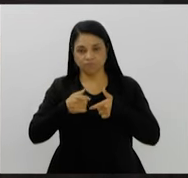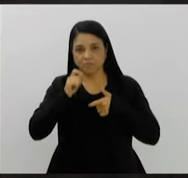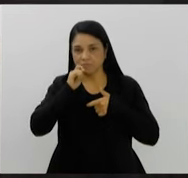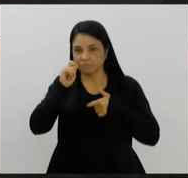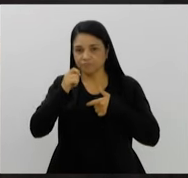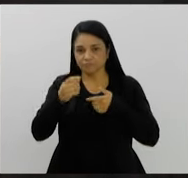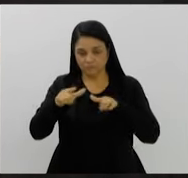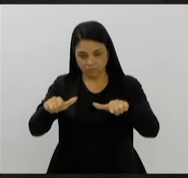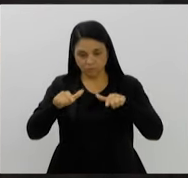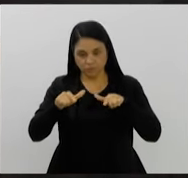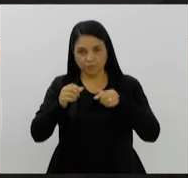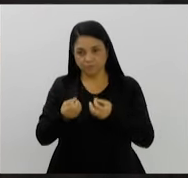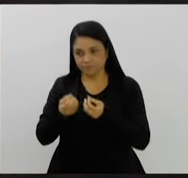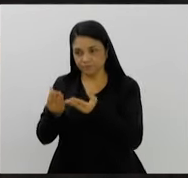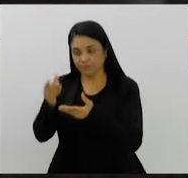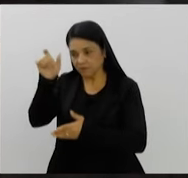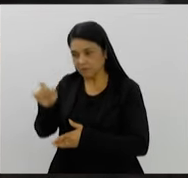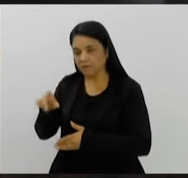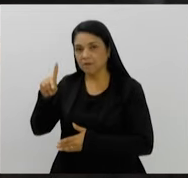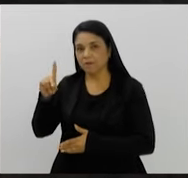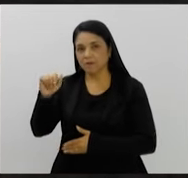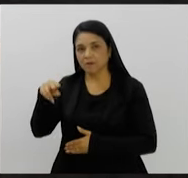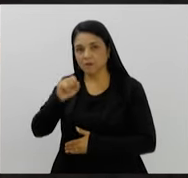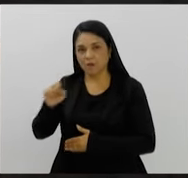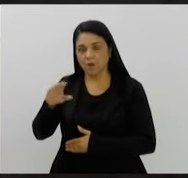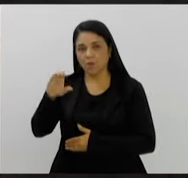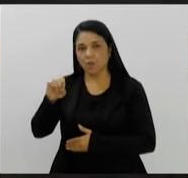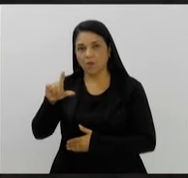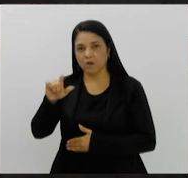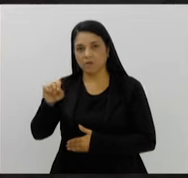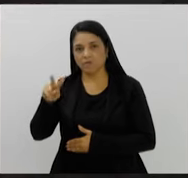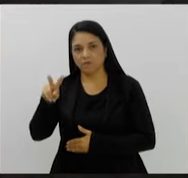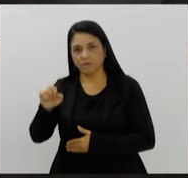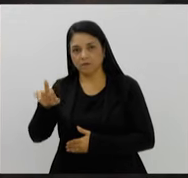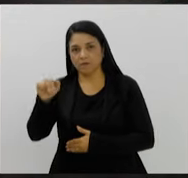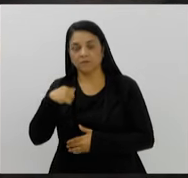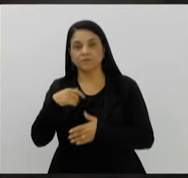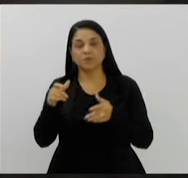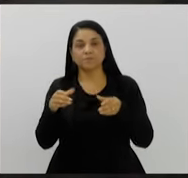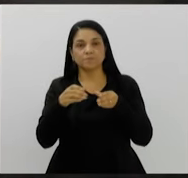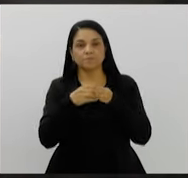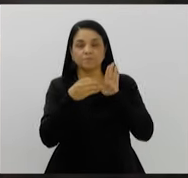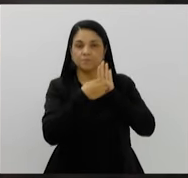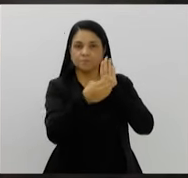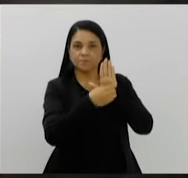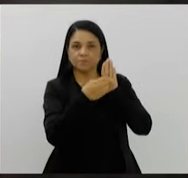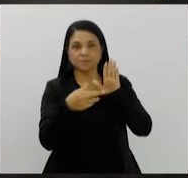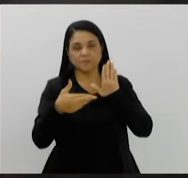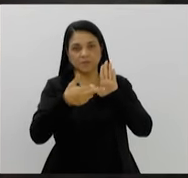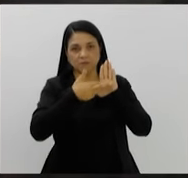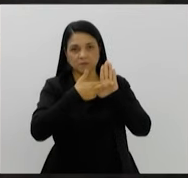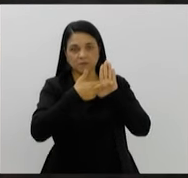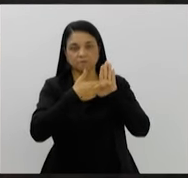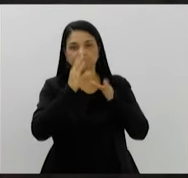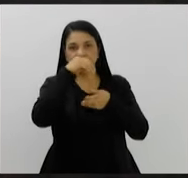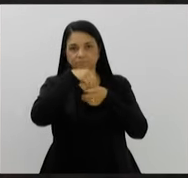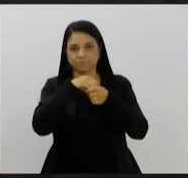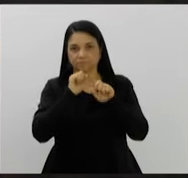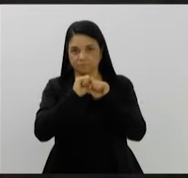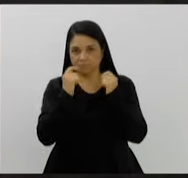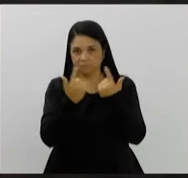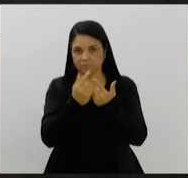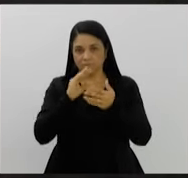respectivo diploma ao Senhor Daniel calarco de Oliveira parecer da comissão de normas internas e proposições externas